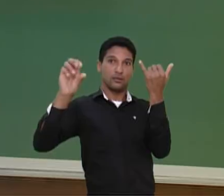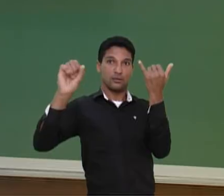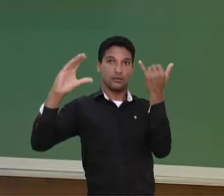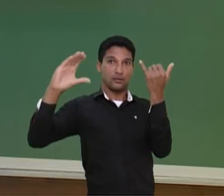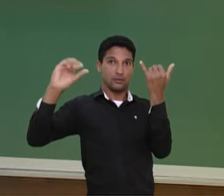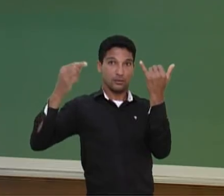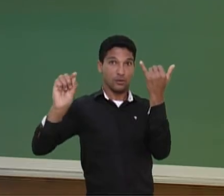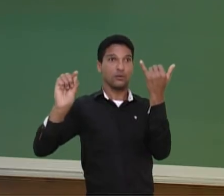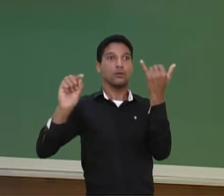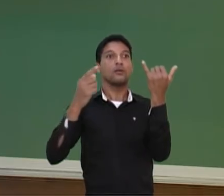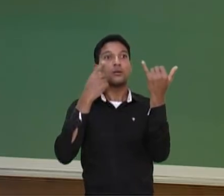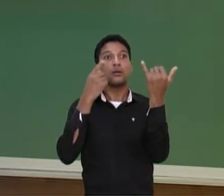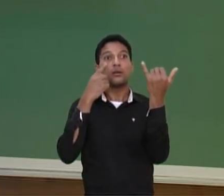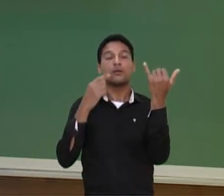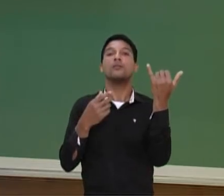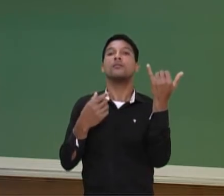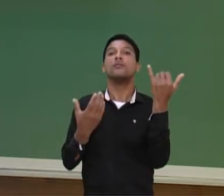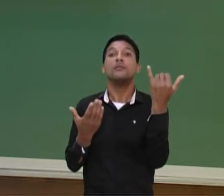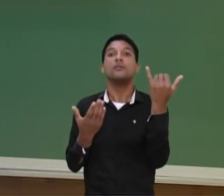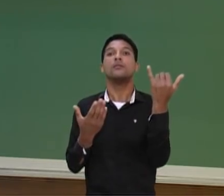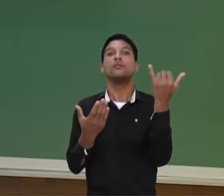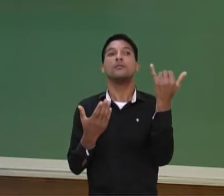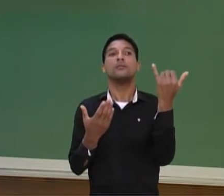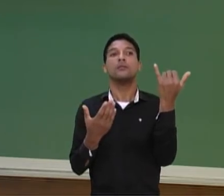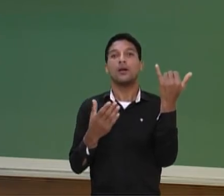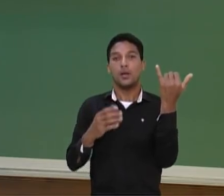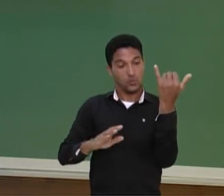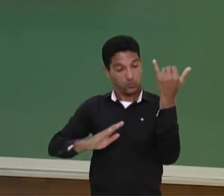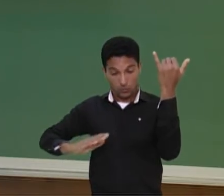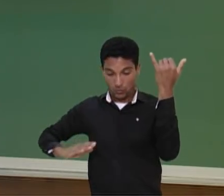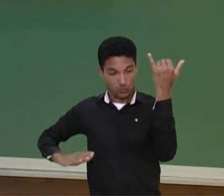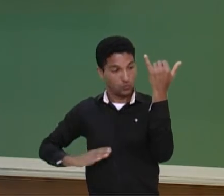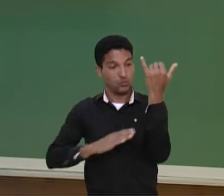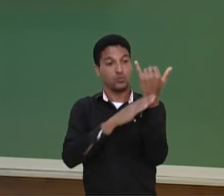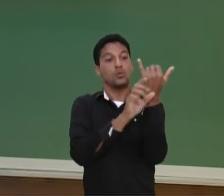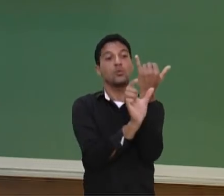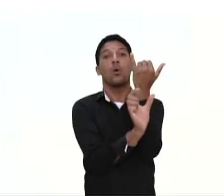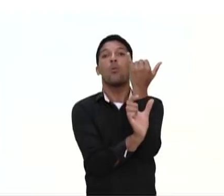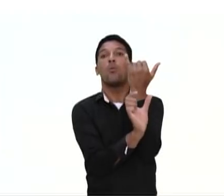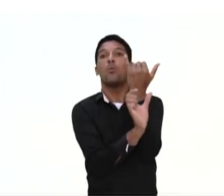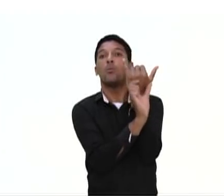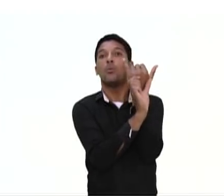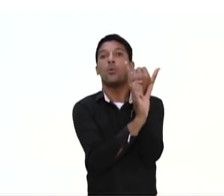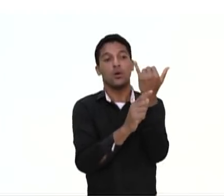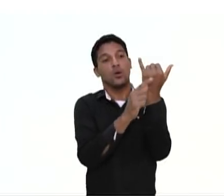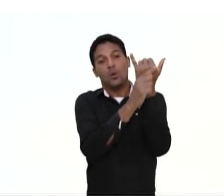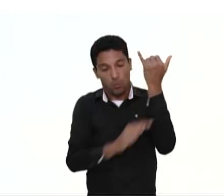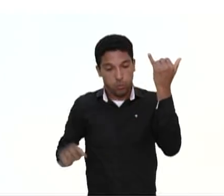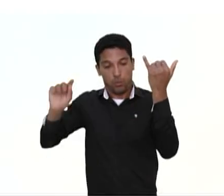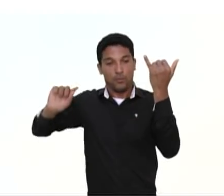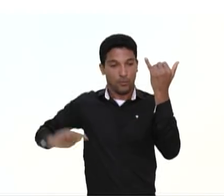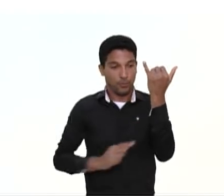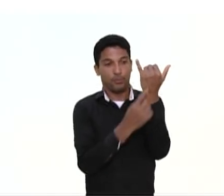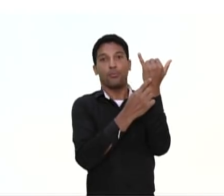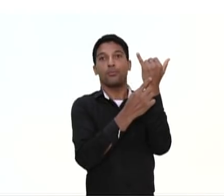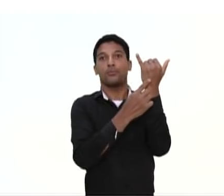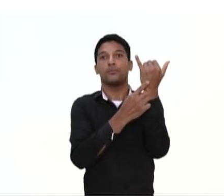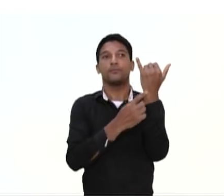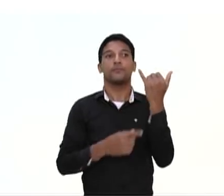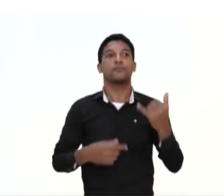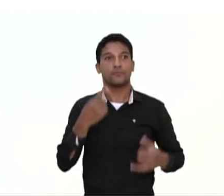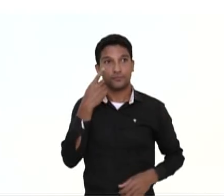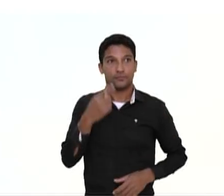relacionada a função intercepta o eixo y e o gráfico de uma função quadrática